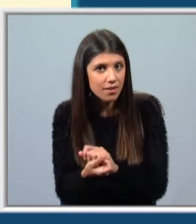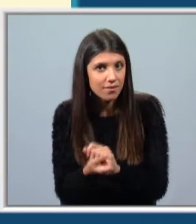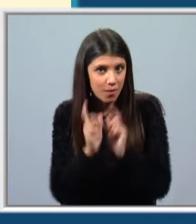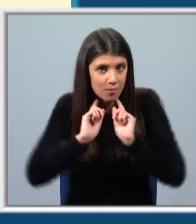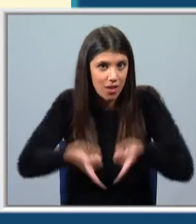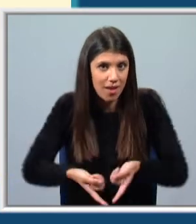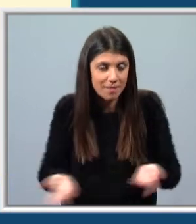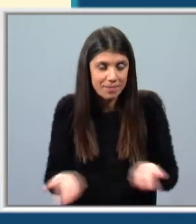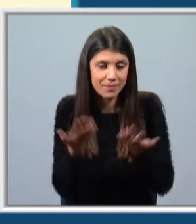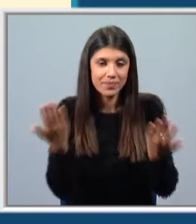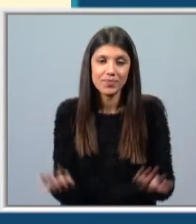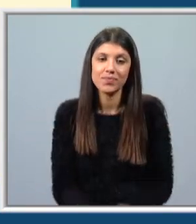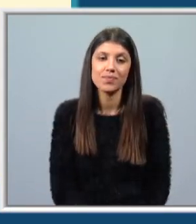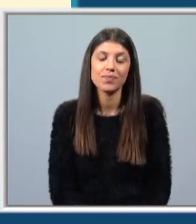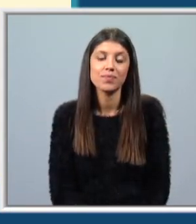lá?